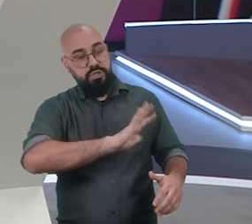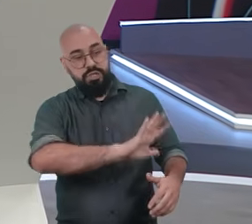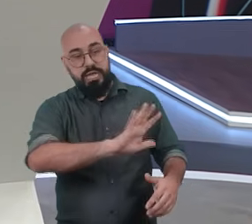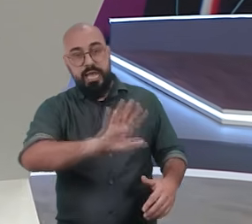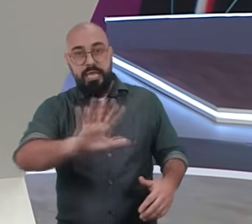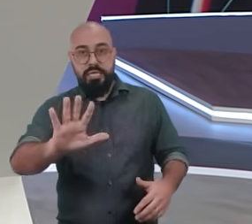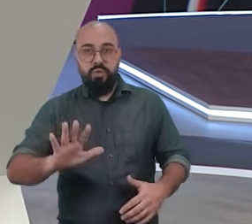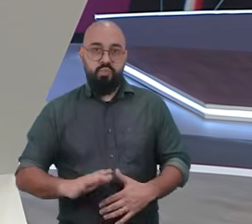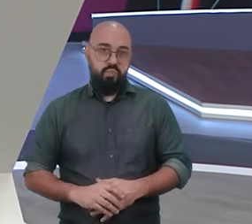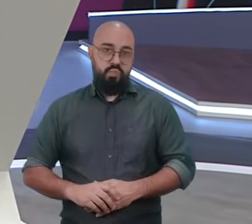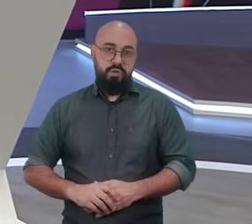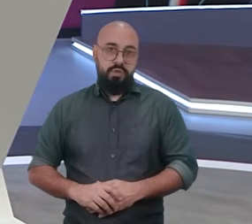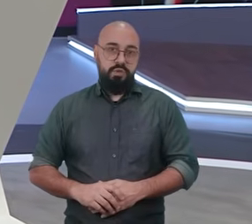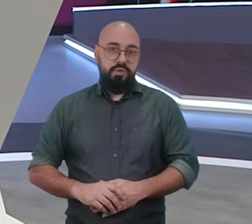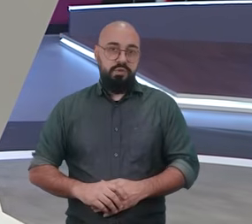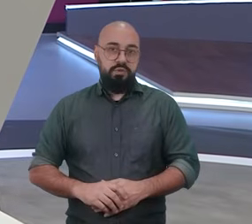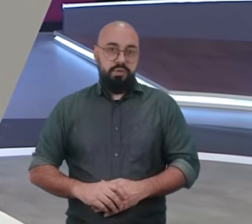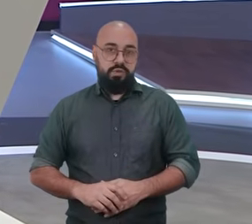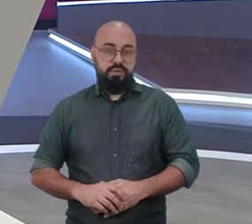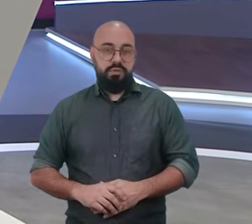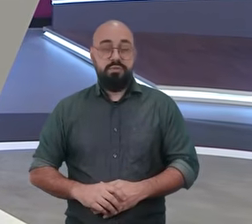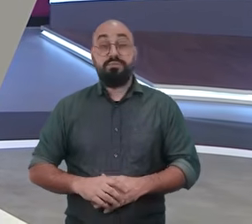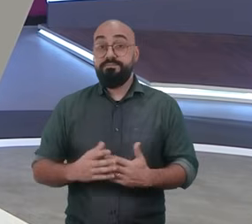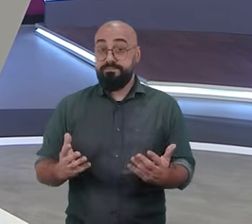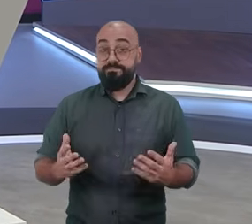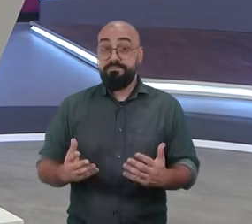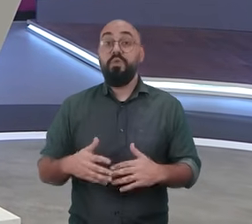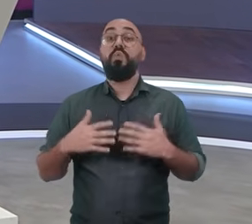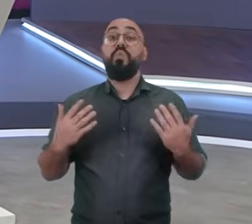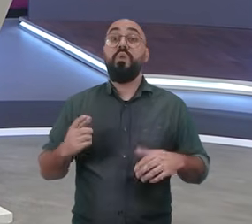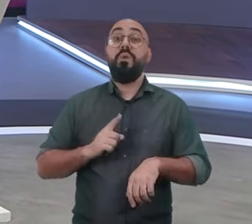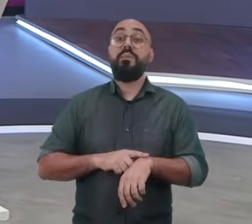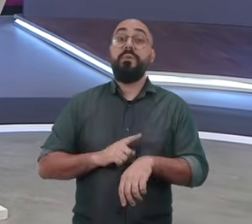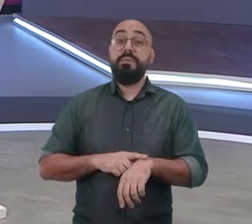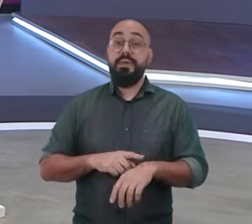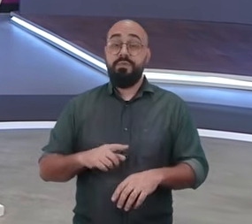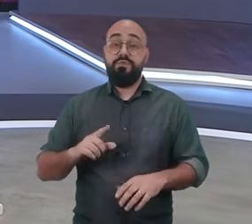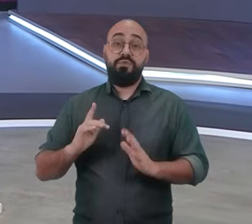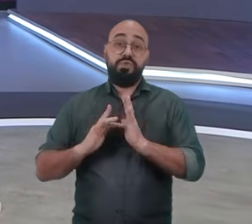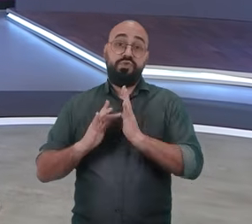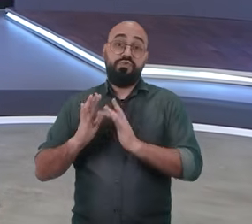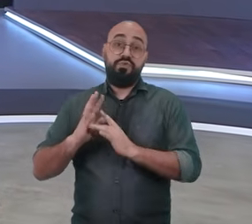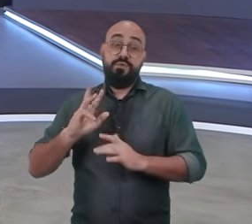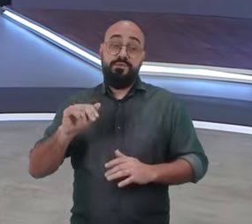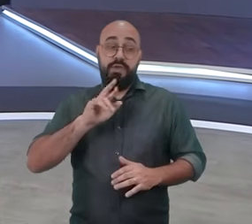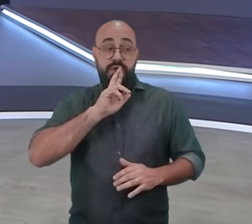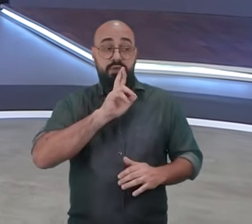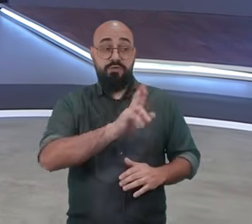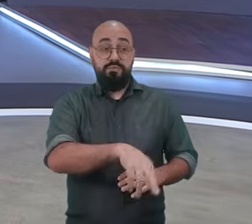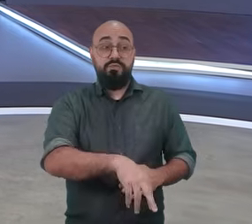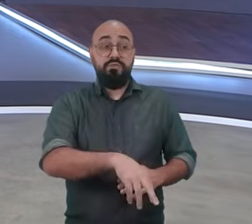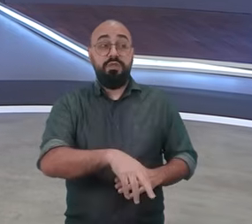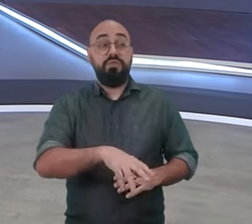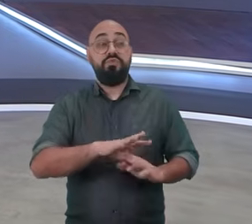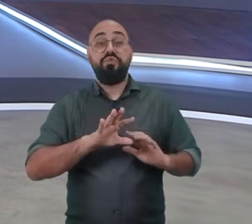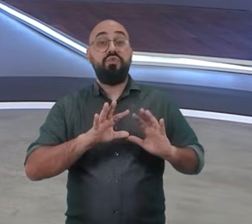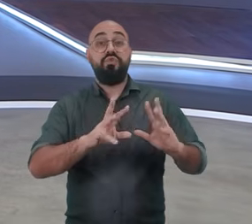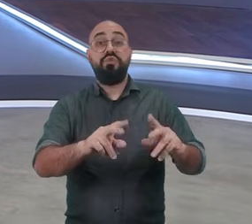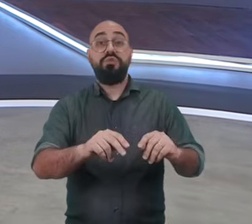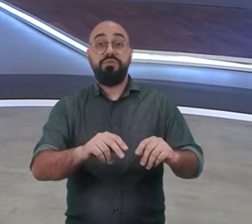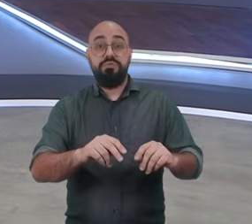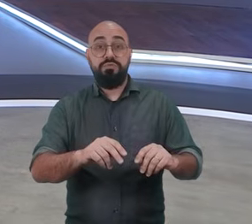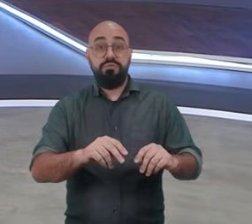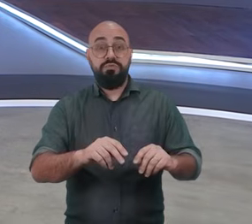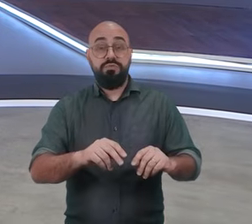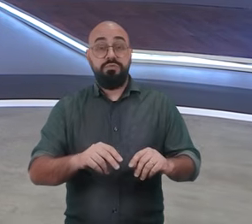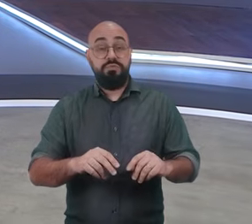é muito claro. Em que momento, quando é que Jesus vai retribuir para cada um as suas